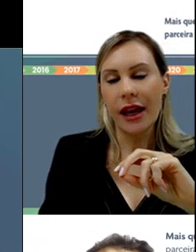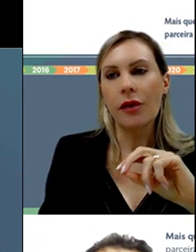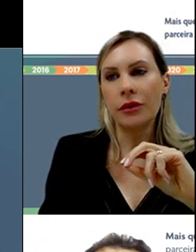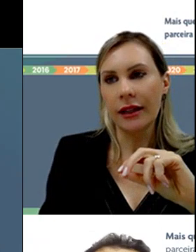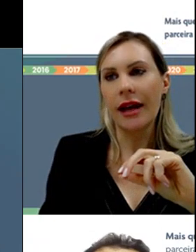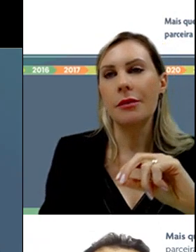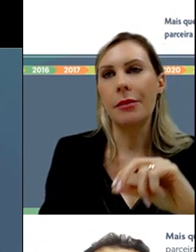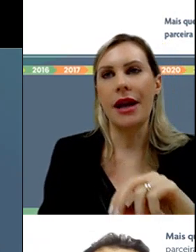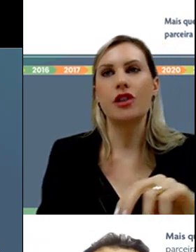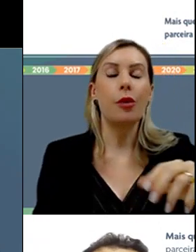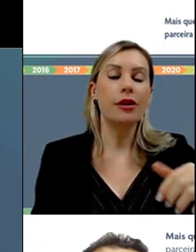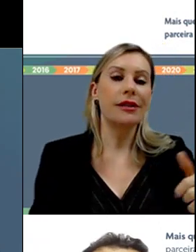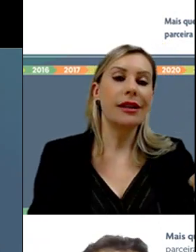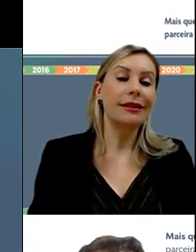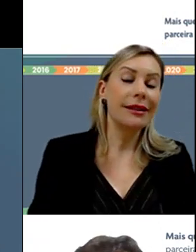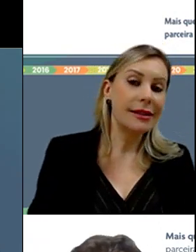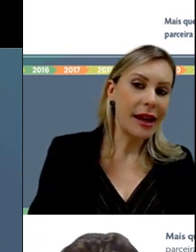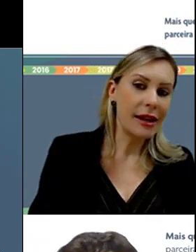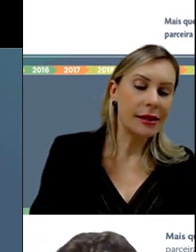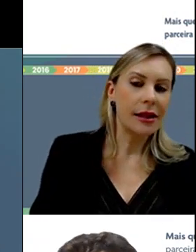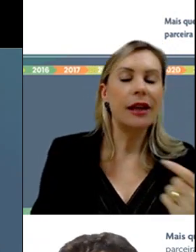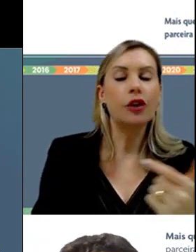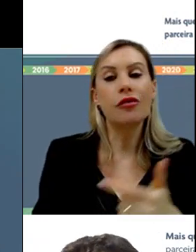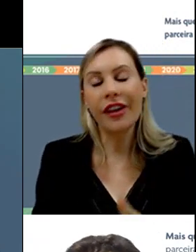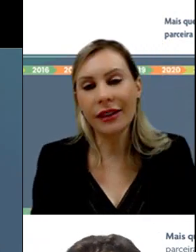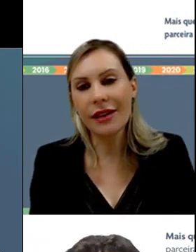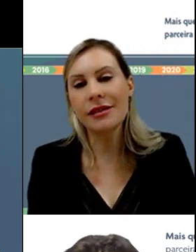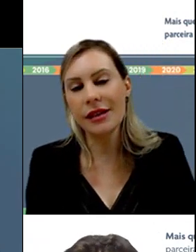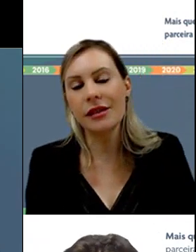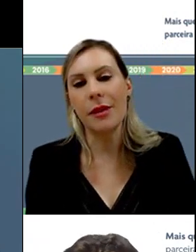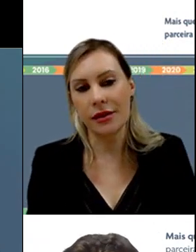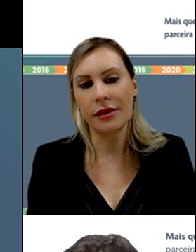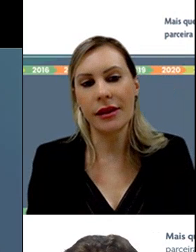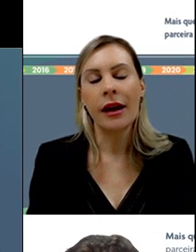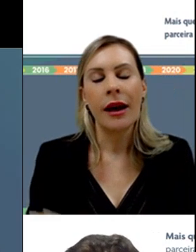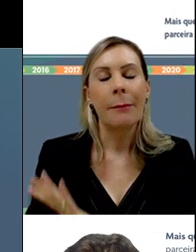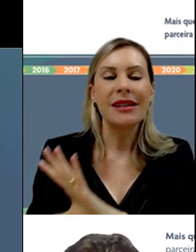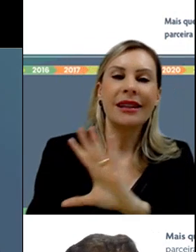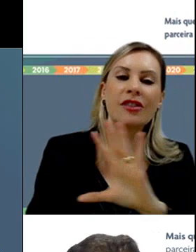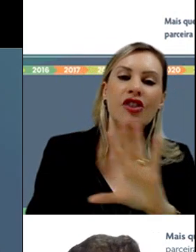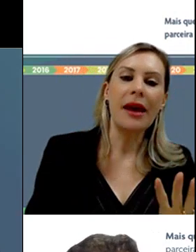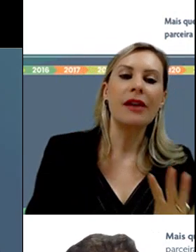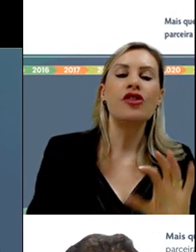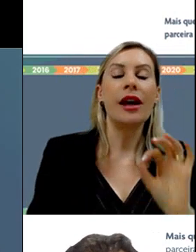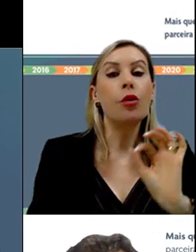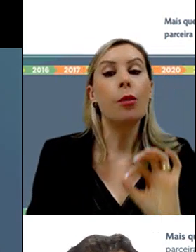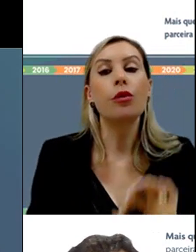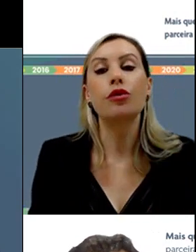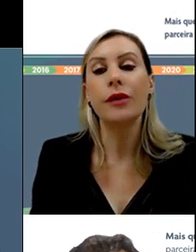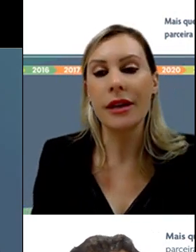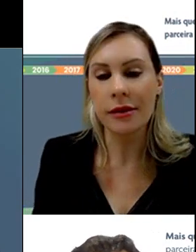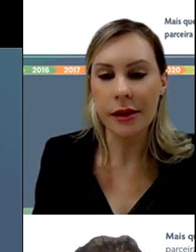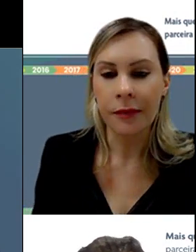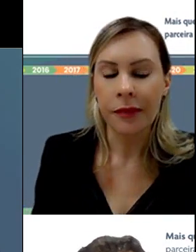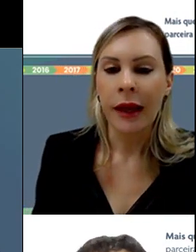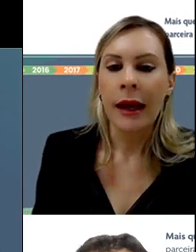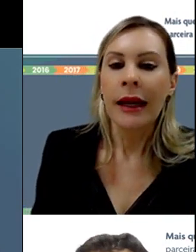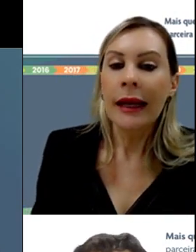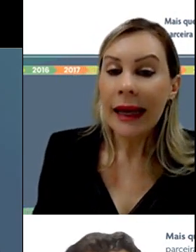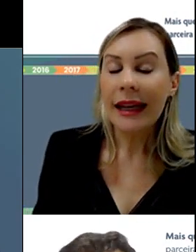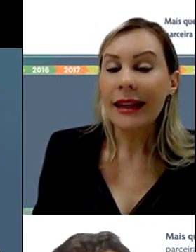que você quer contratar esse empréstimo. Pode ser entre 6 e 96 meses, tá? Mas a taxa média é